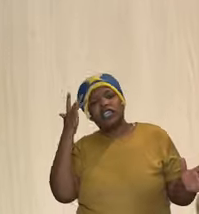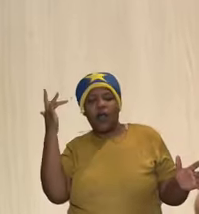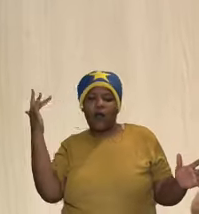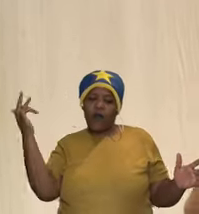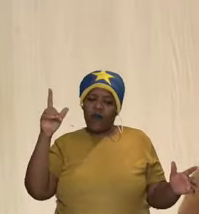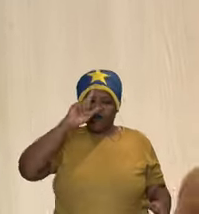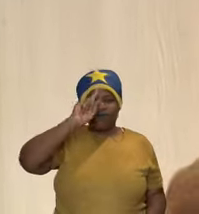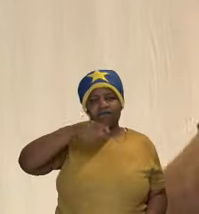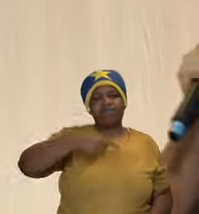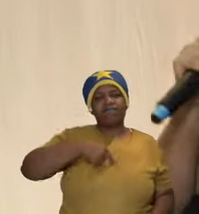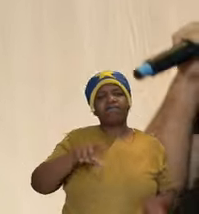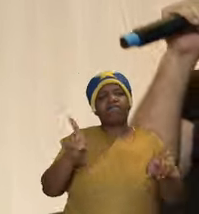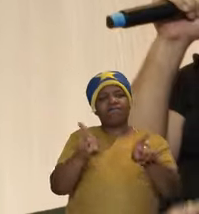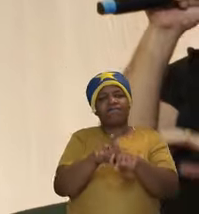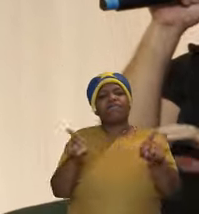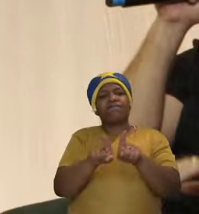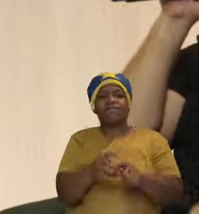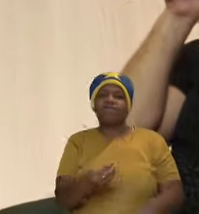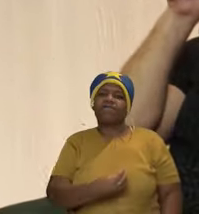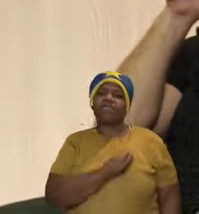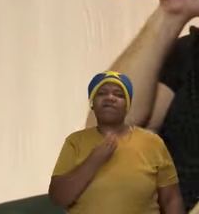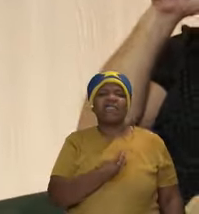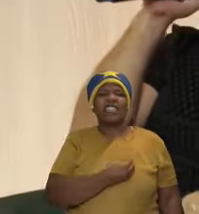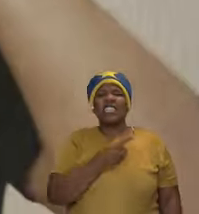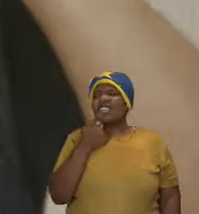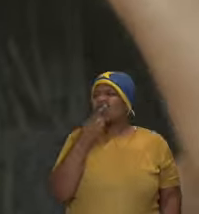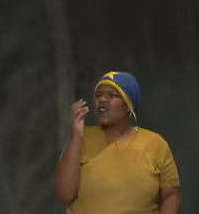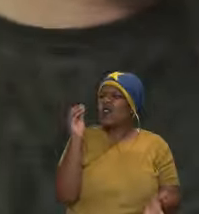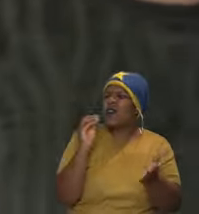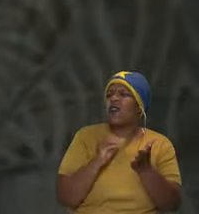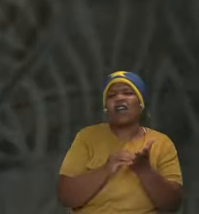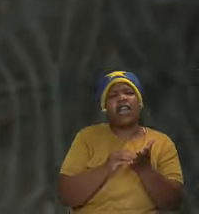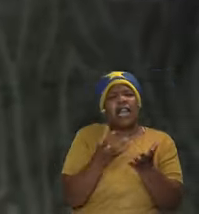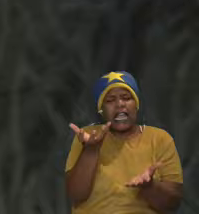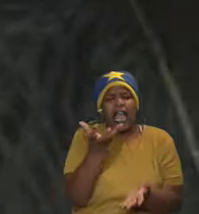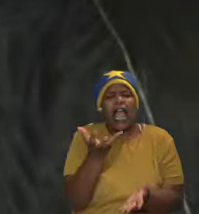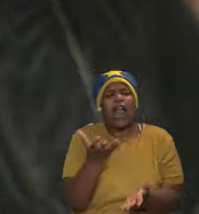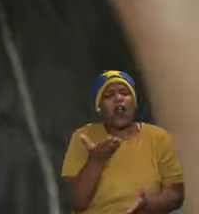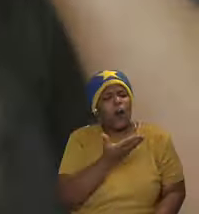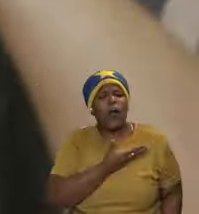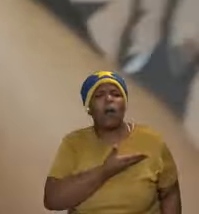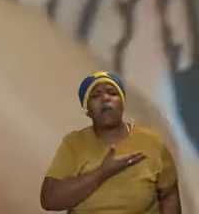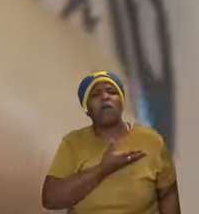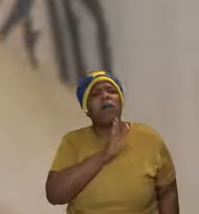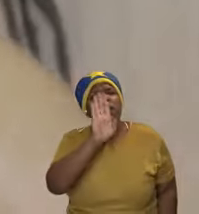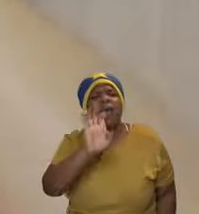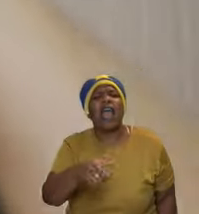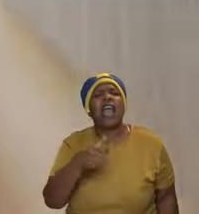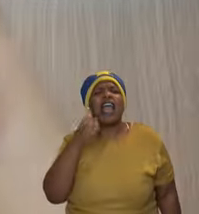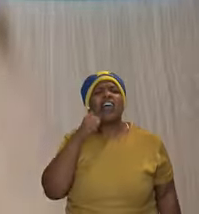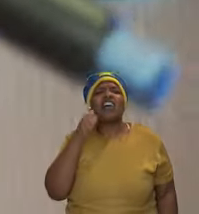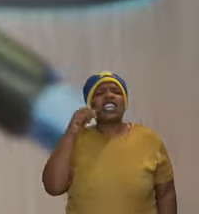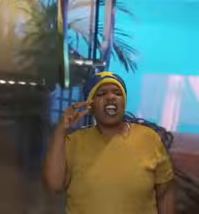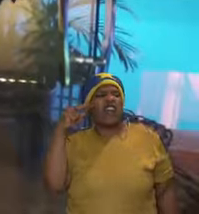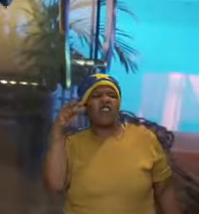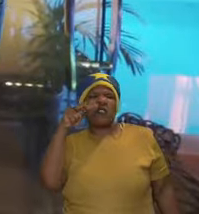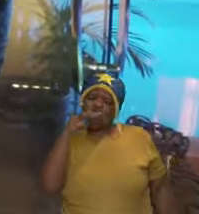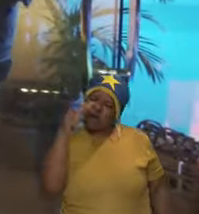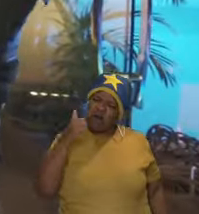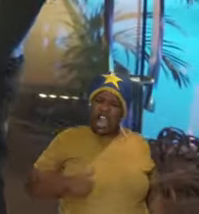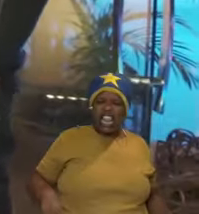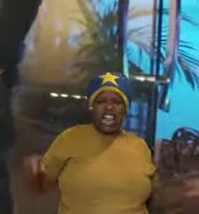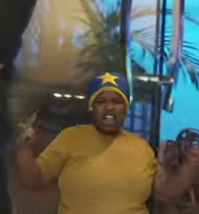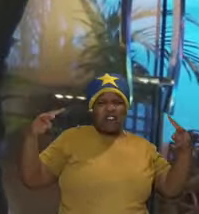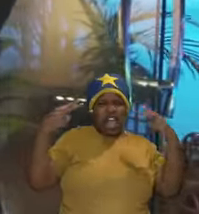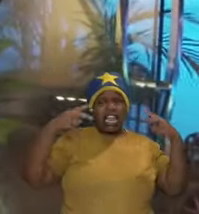Já magistrado com essa vida ingrata, então por que não? Querer o bem dos irmãos, fazer os merda assistir. Isso aqui não